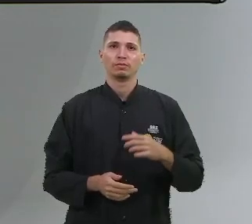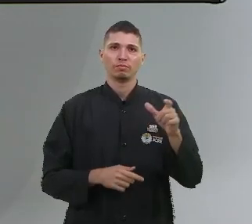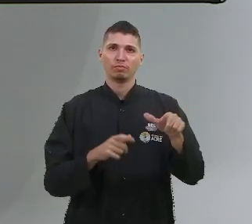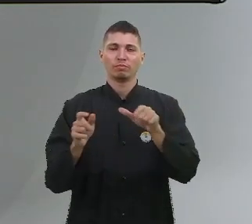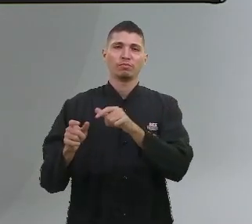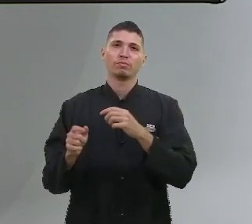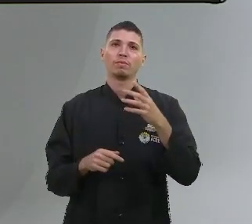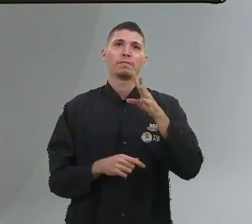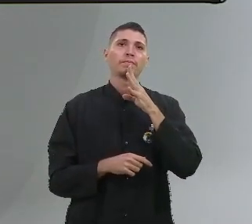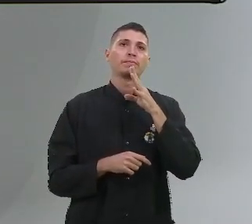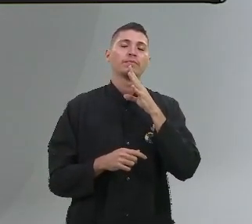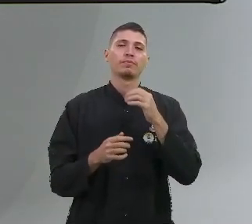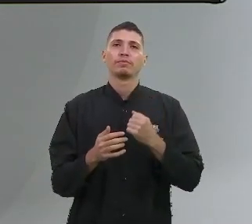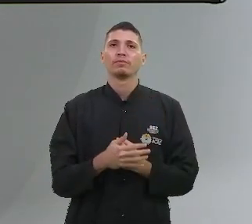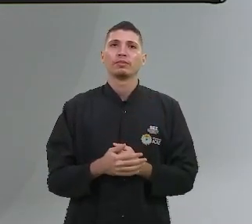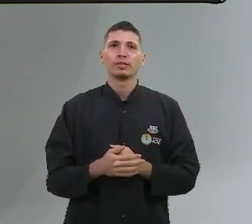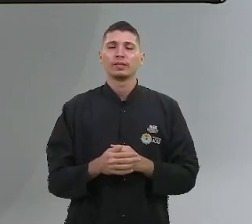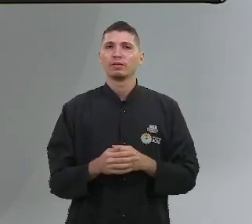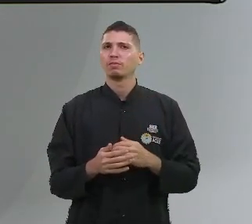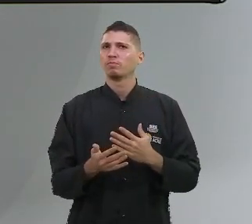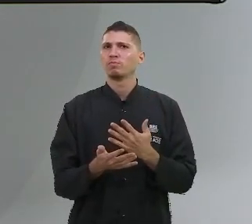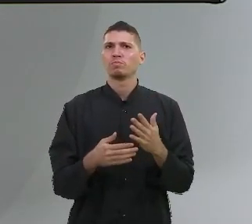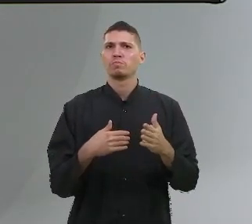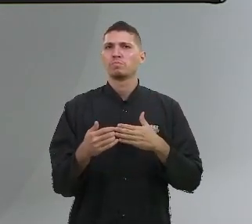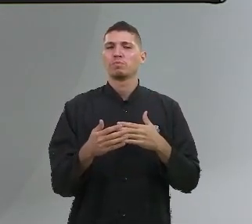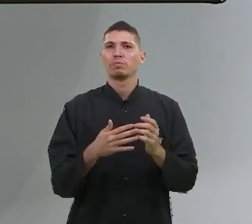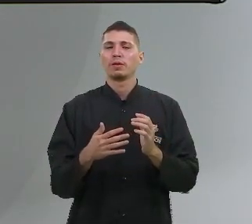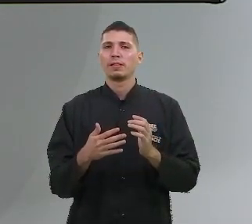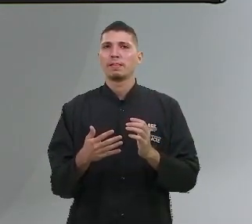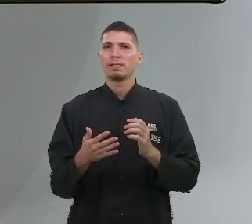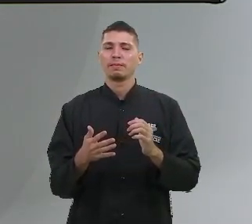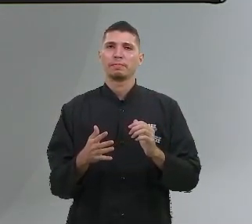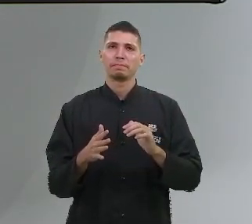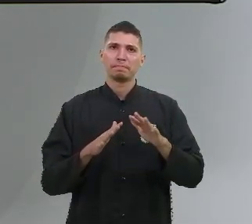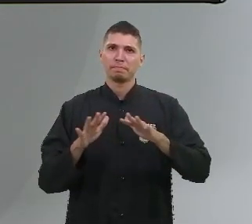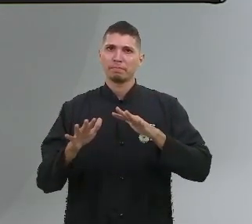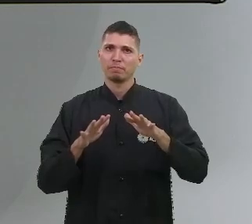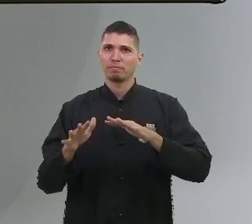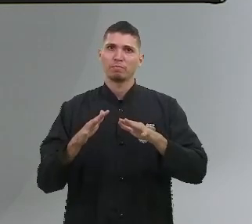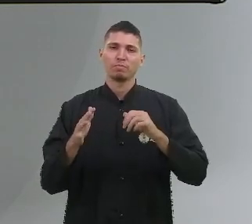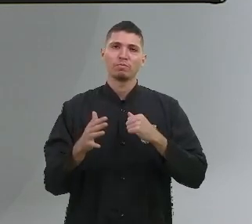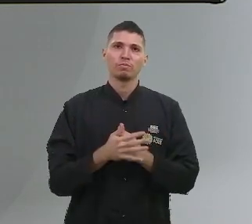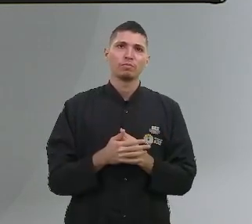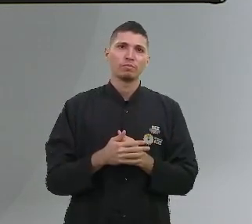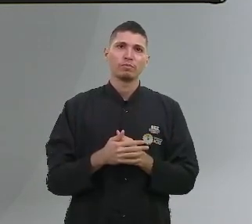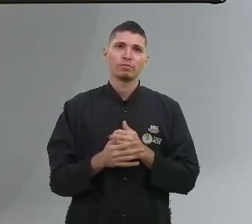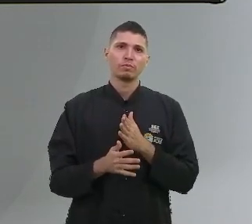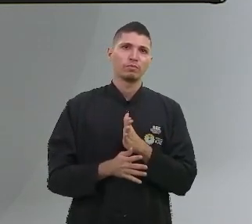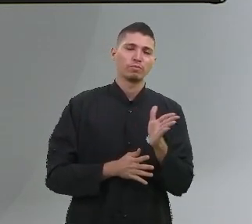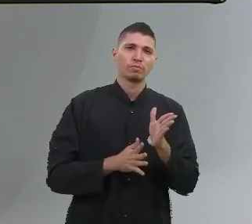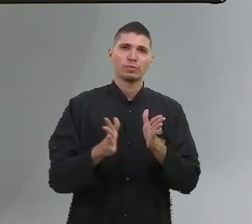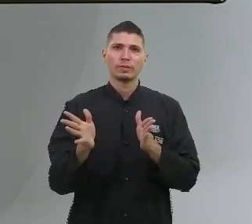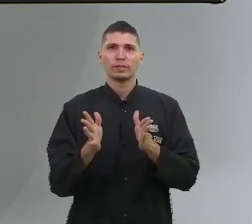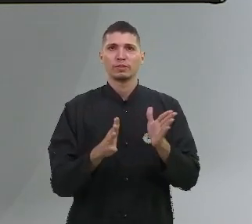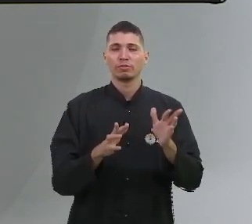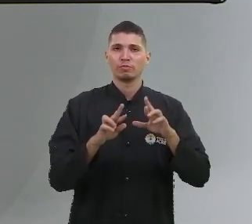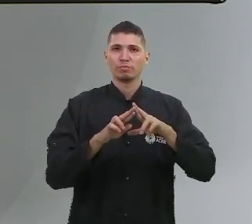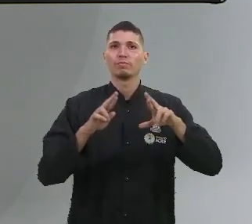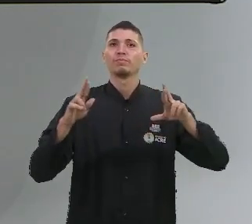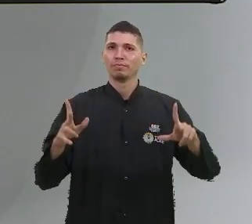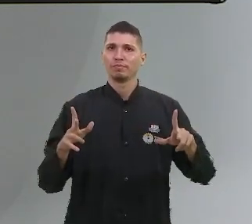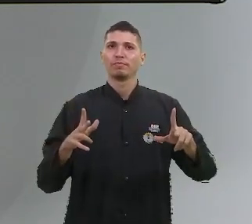que para toda ação existe uma reação de mesma intensidade, mesma direção, porém de sentidos contrários, tá